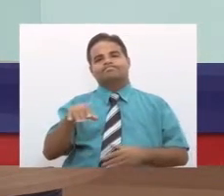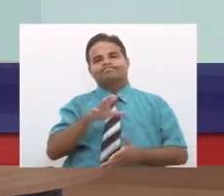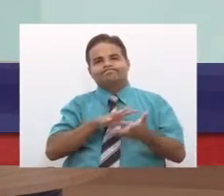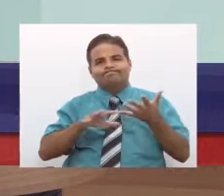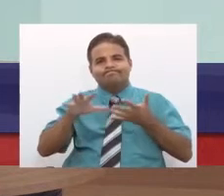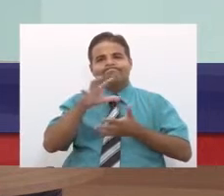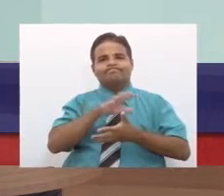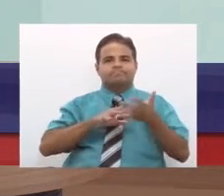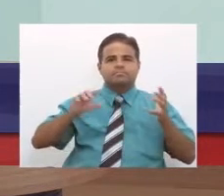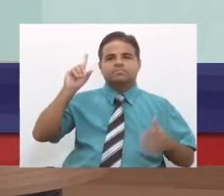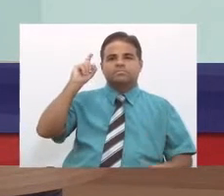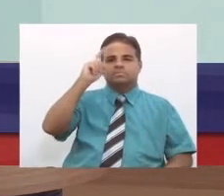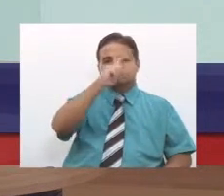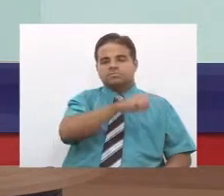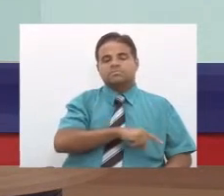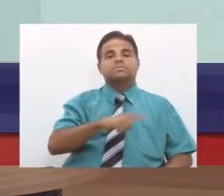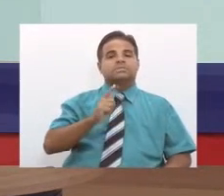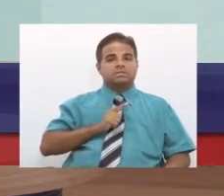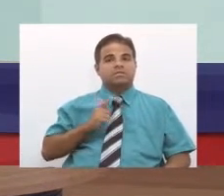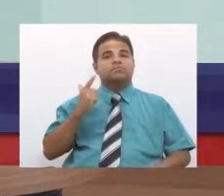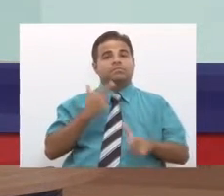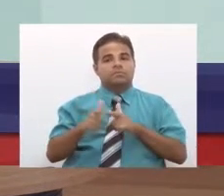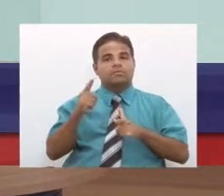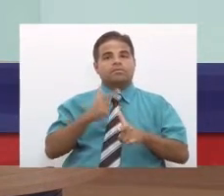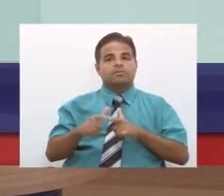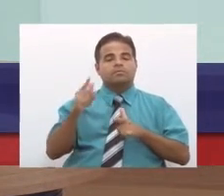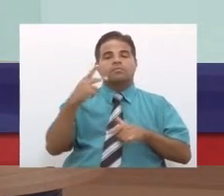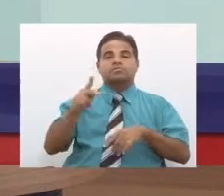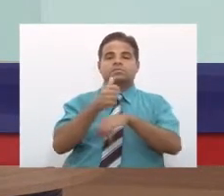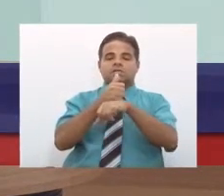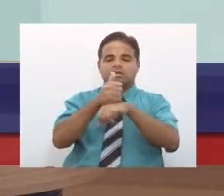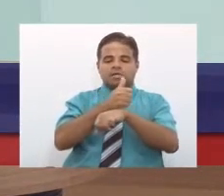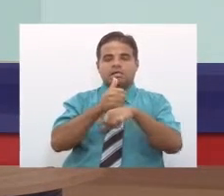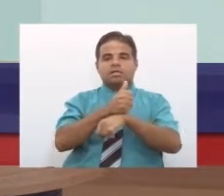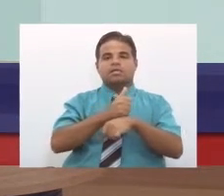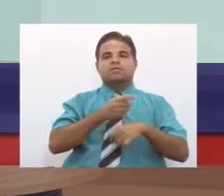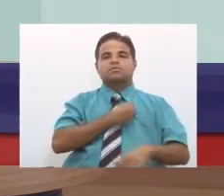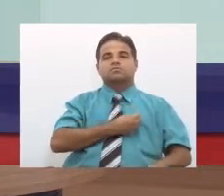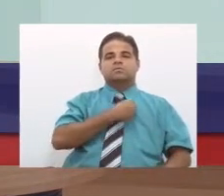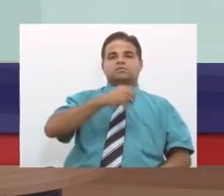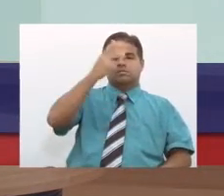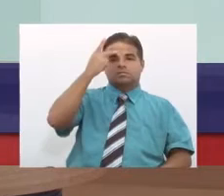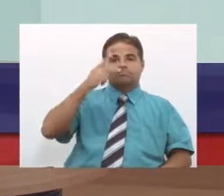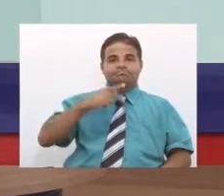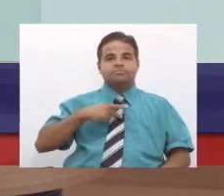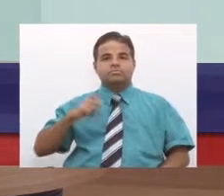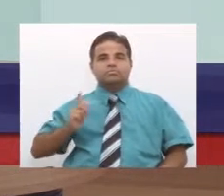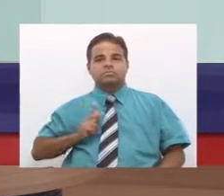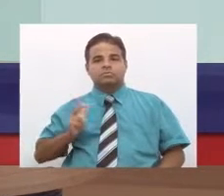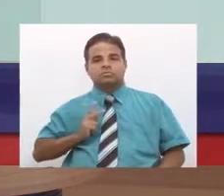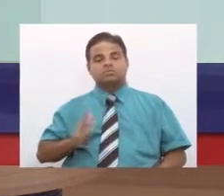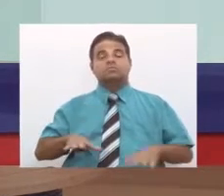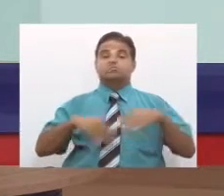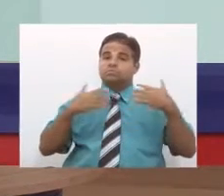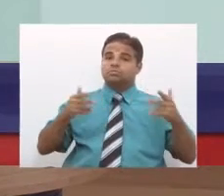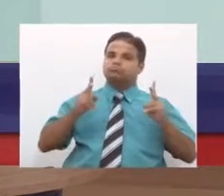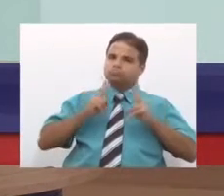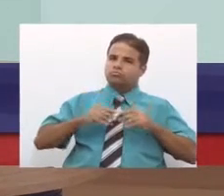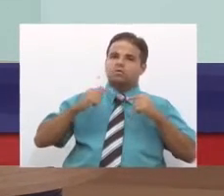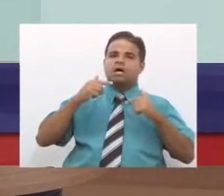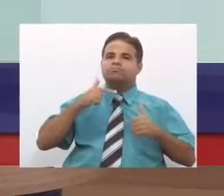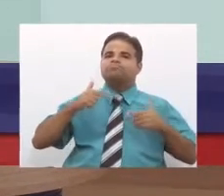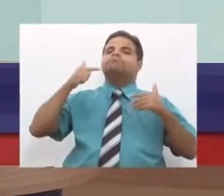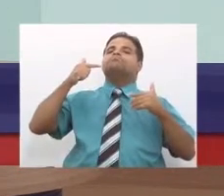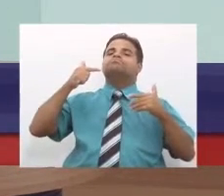provação e tiveram golpes em suas carreiras, em suas vidas particulares, e que mesmo assim continuaram de cabeça